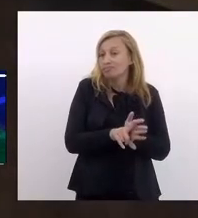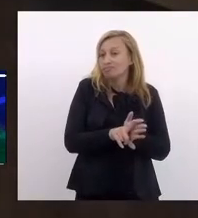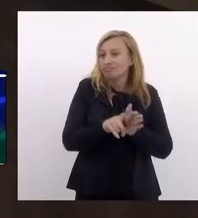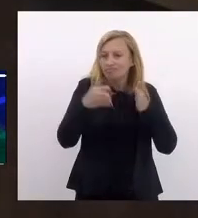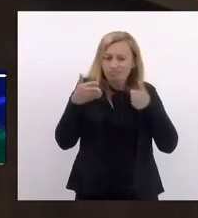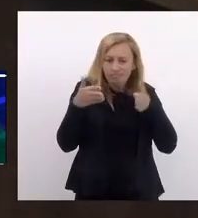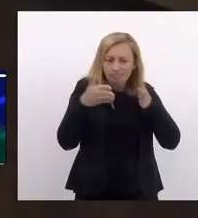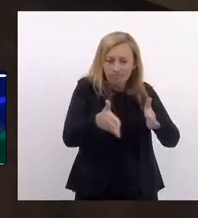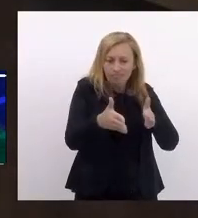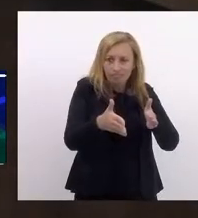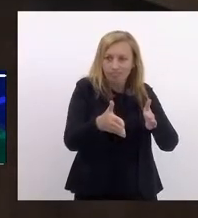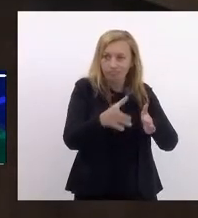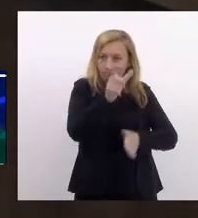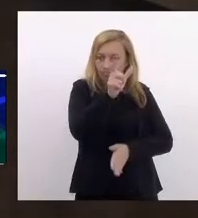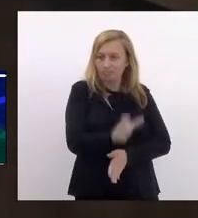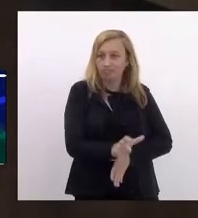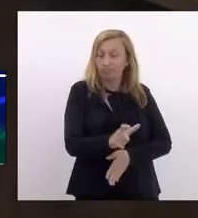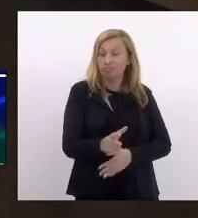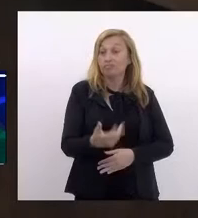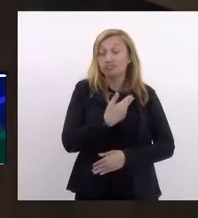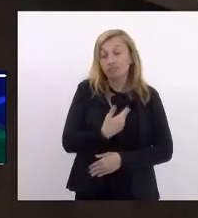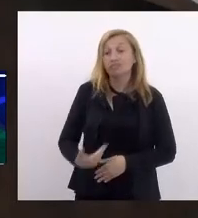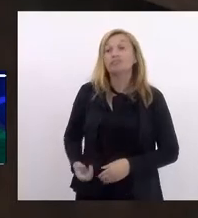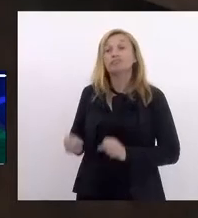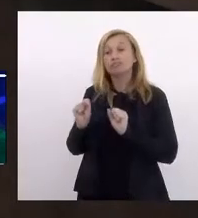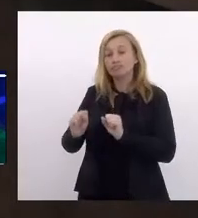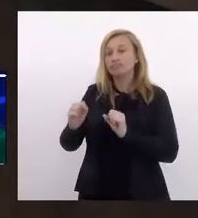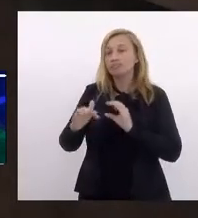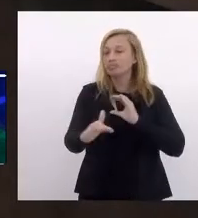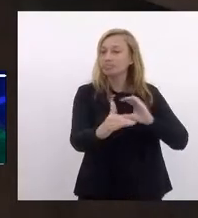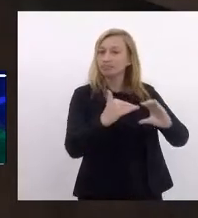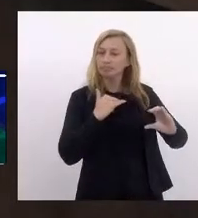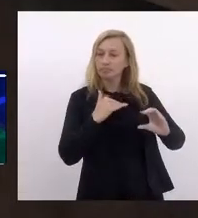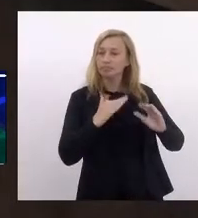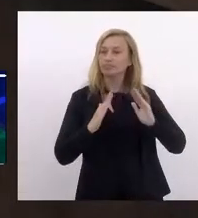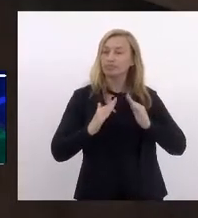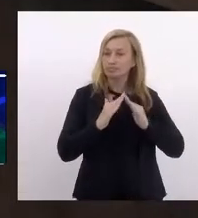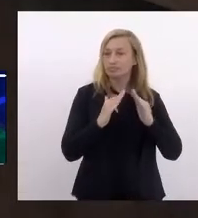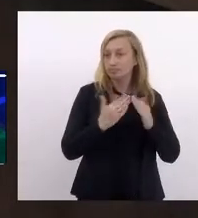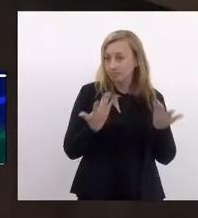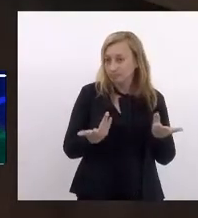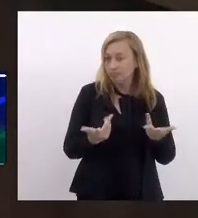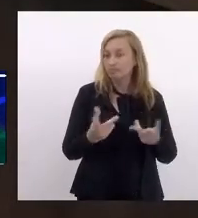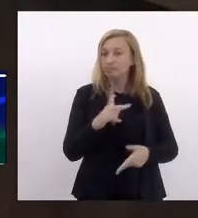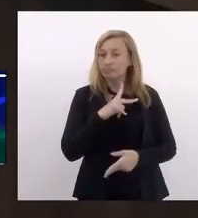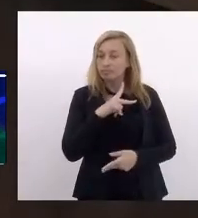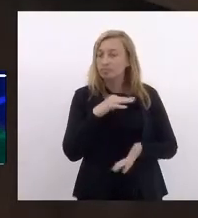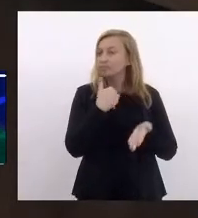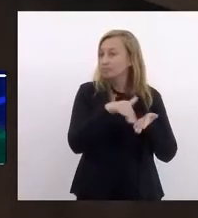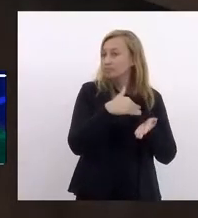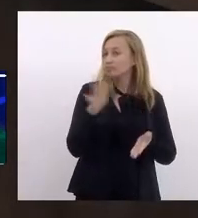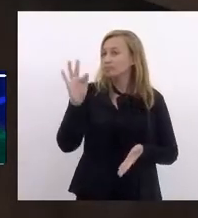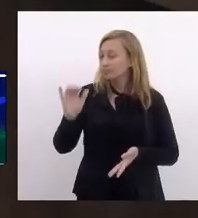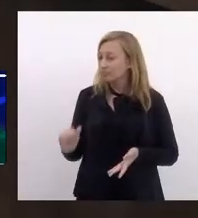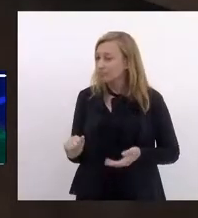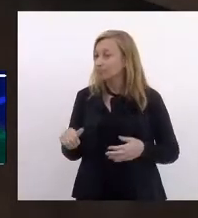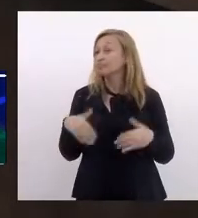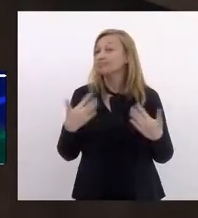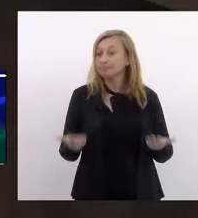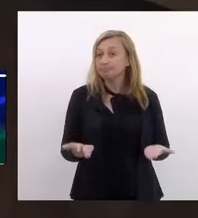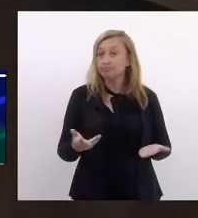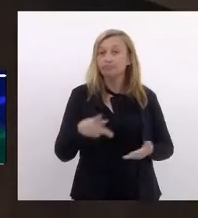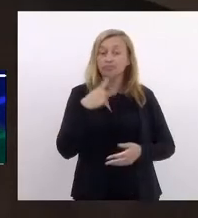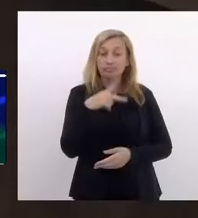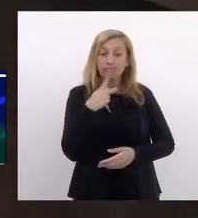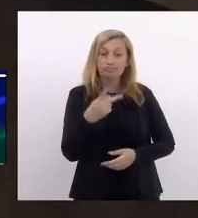específico que o governo poderá mandar para casa, oriundo da própria Secretaria de Fazenda. Então, estou